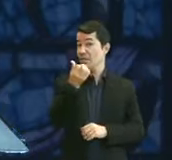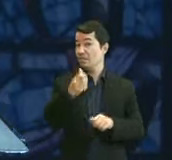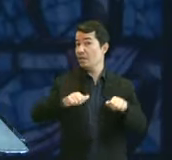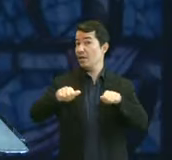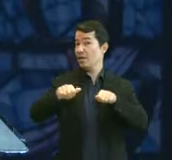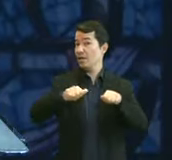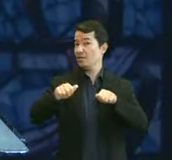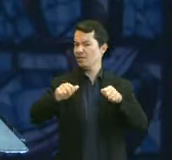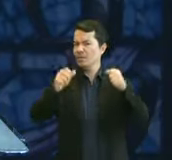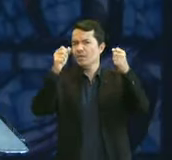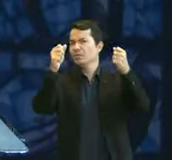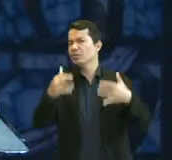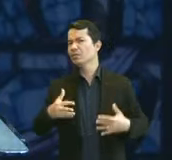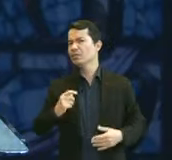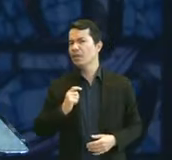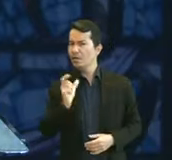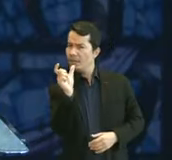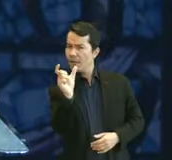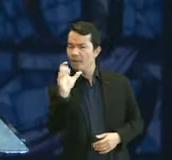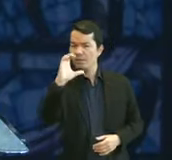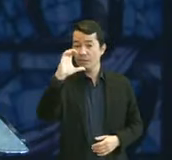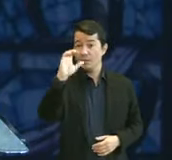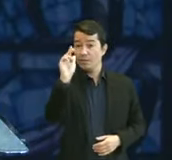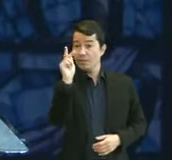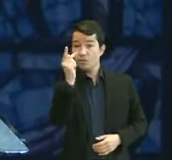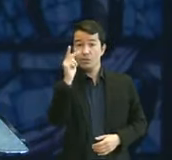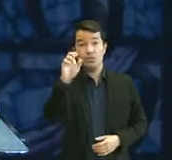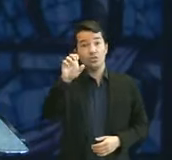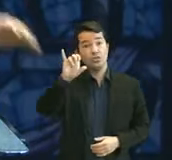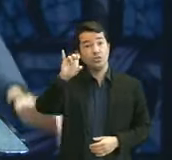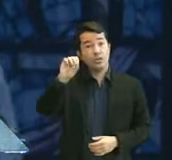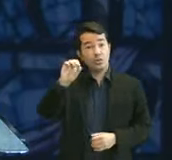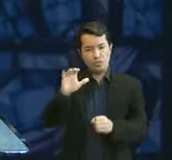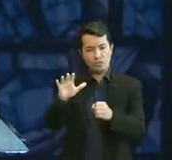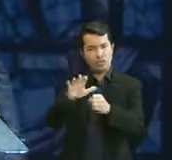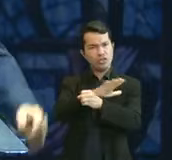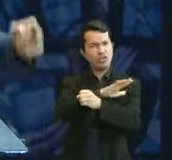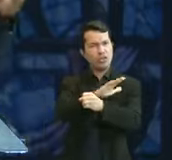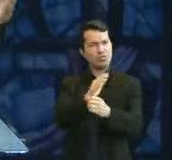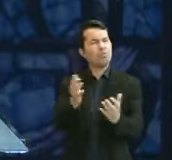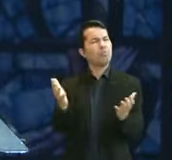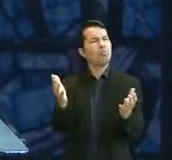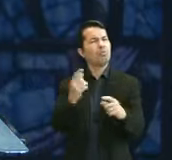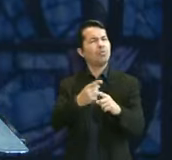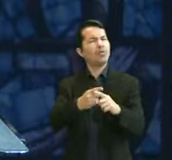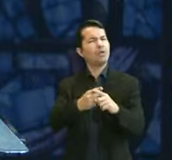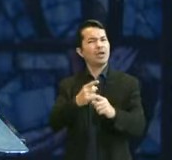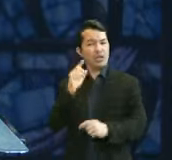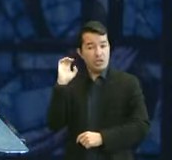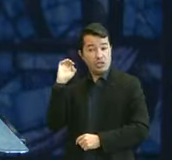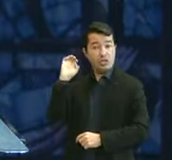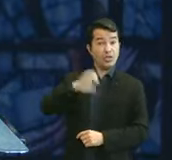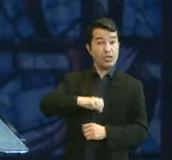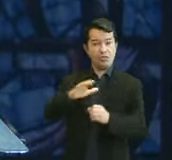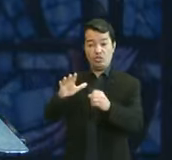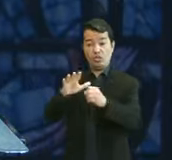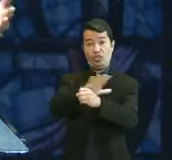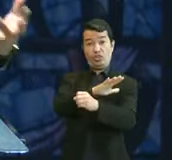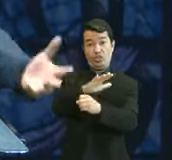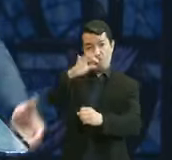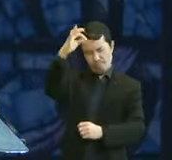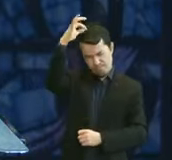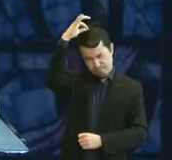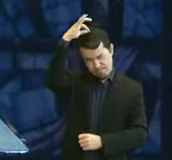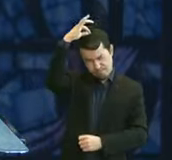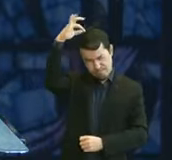aqui várias vezes. Ao falar de Estevão, a Bíblia vai falar de um homem que tinha